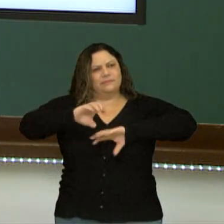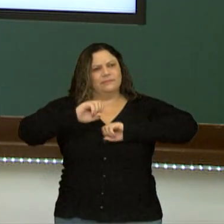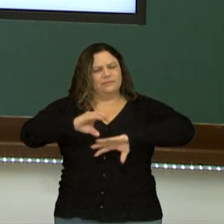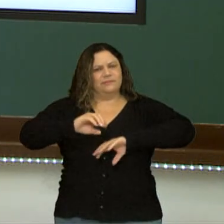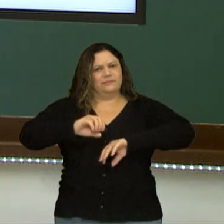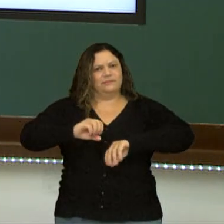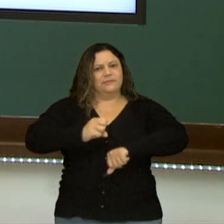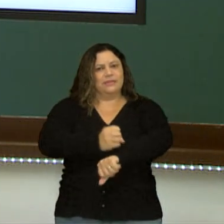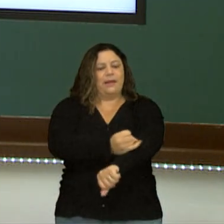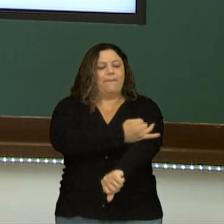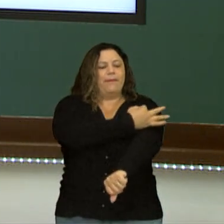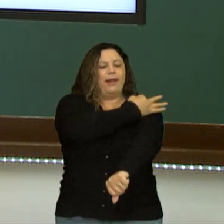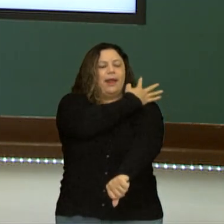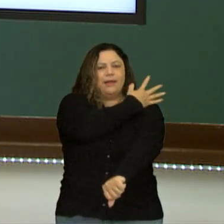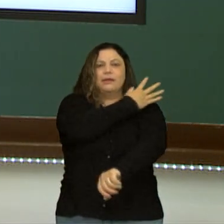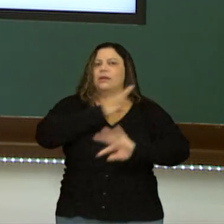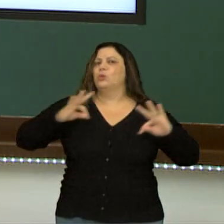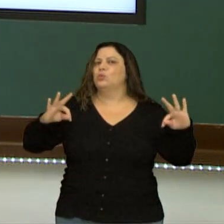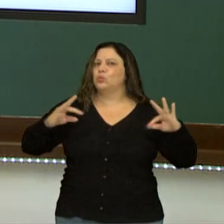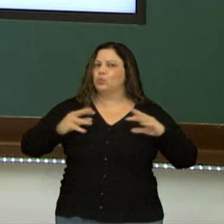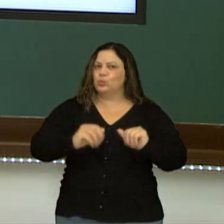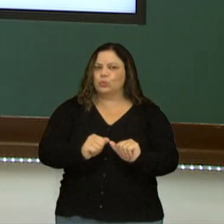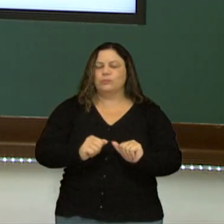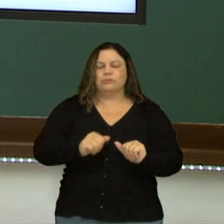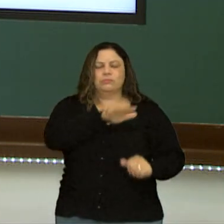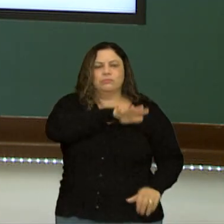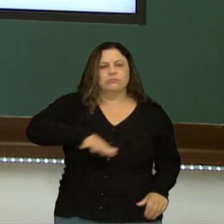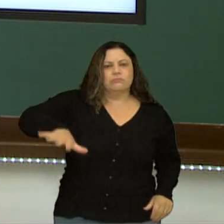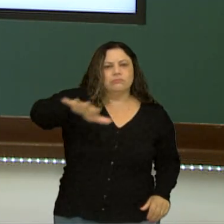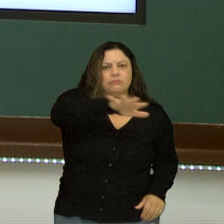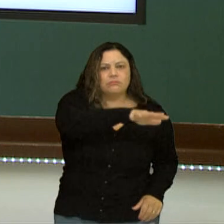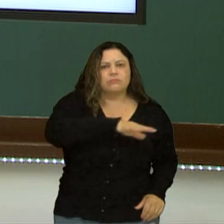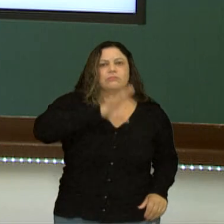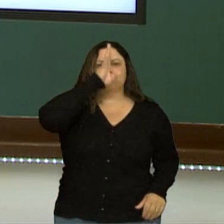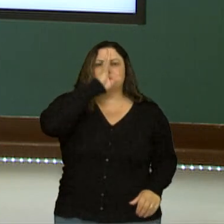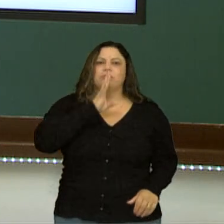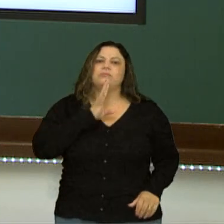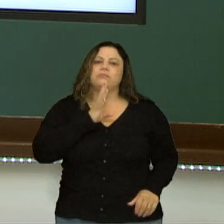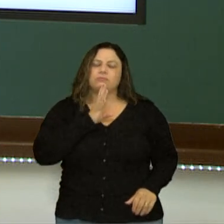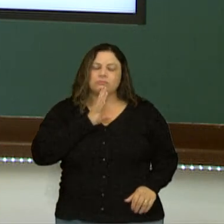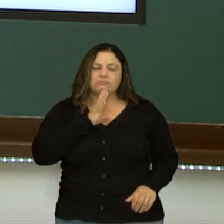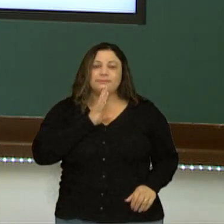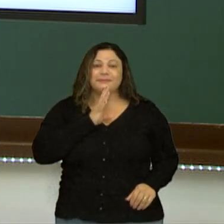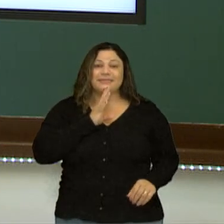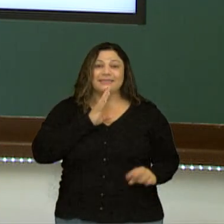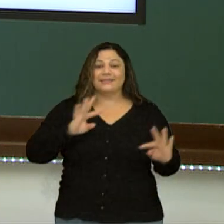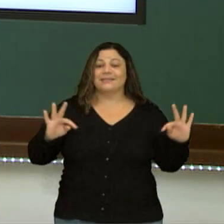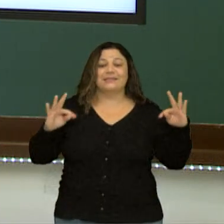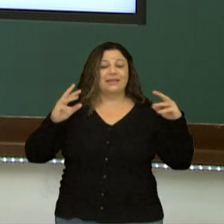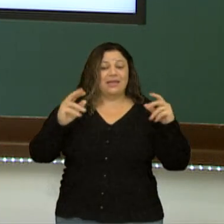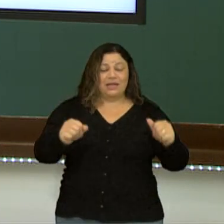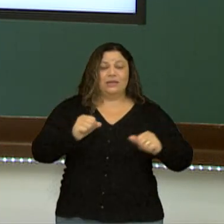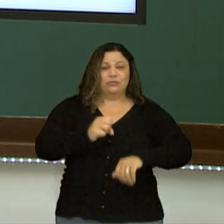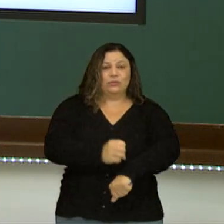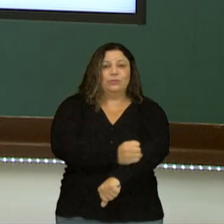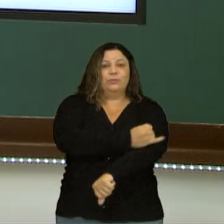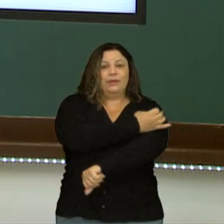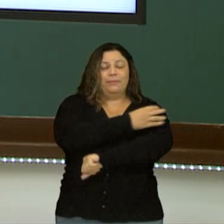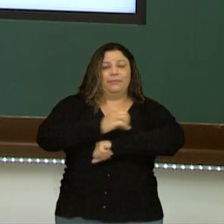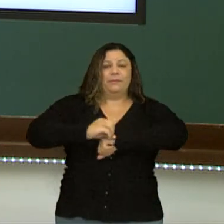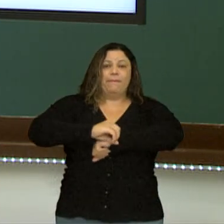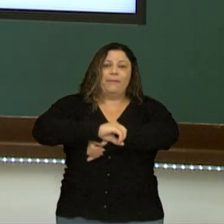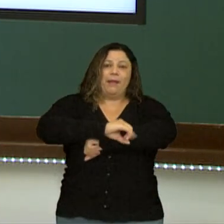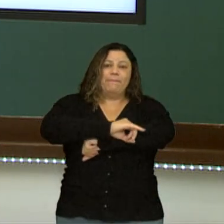básica toda. E nós temos educação pública em todos os níveis, né? Na